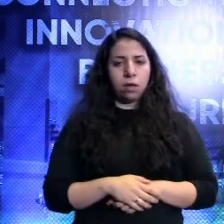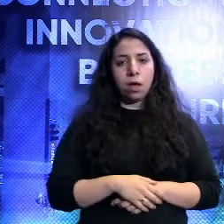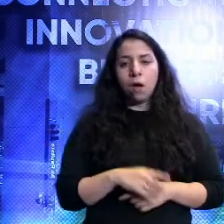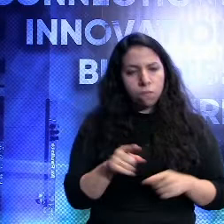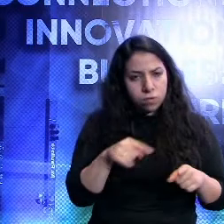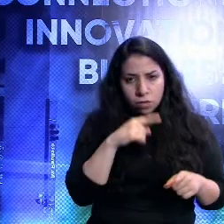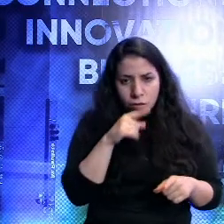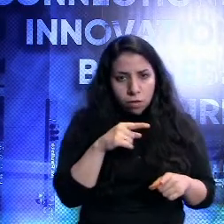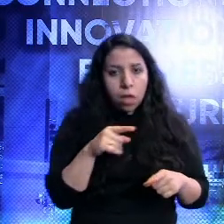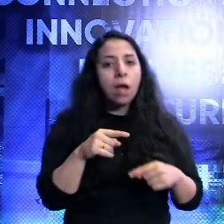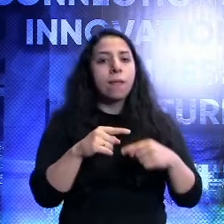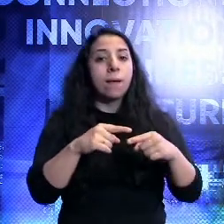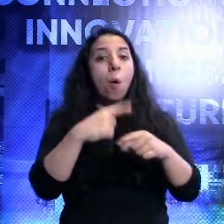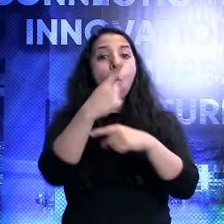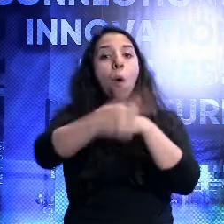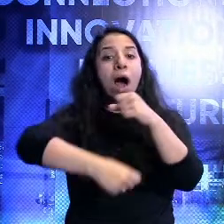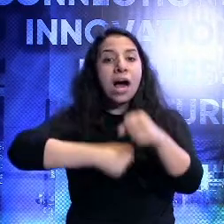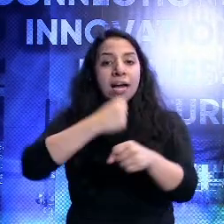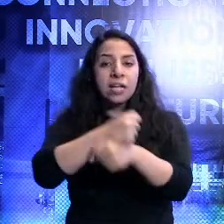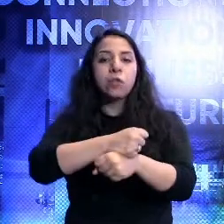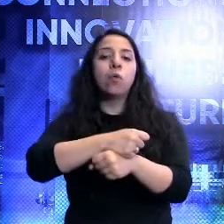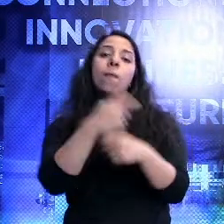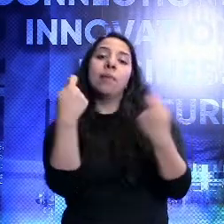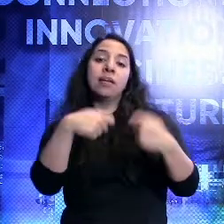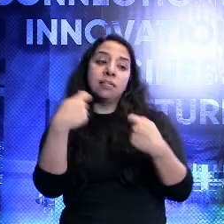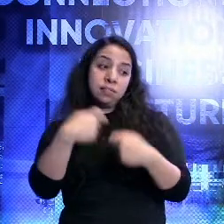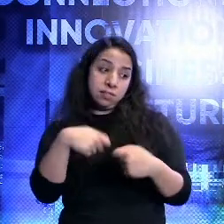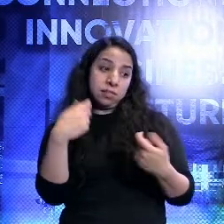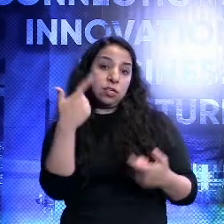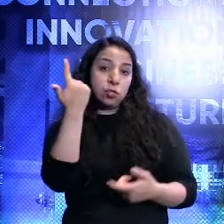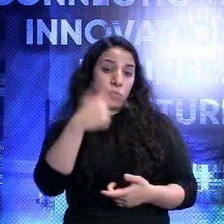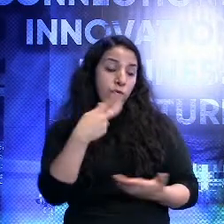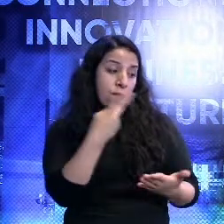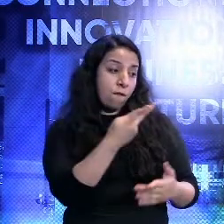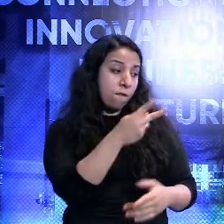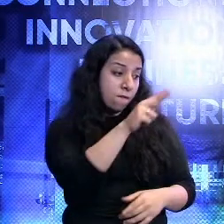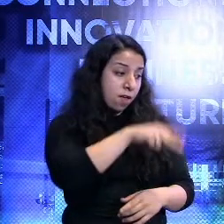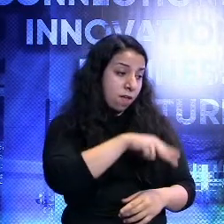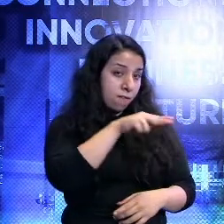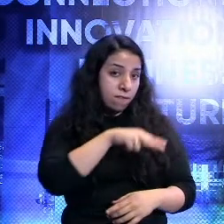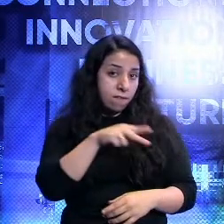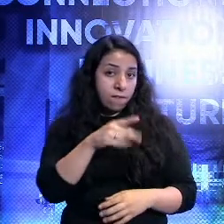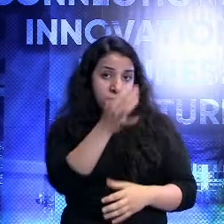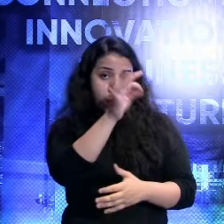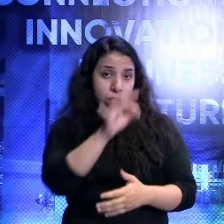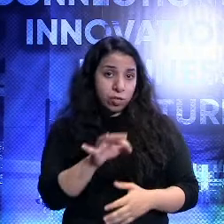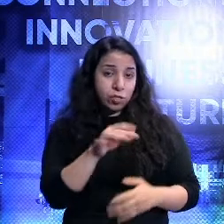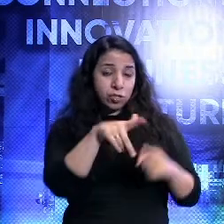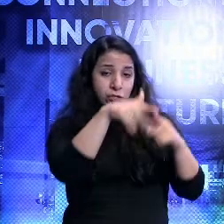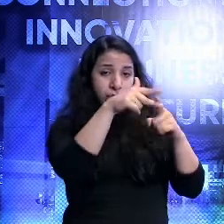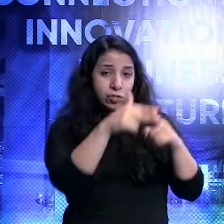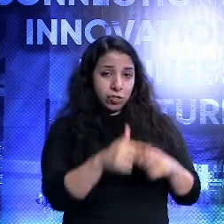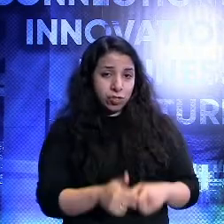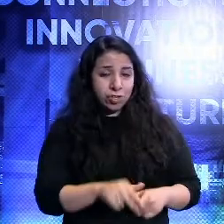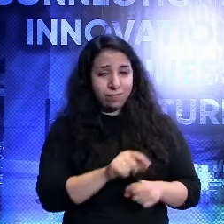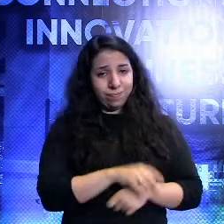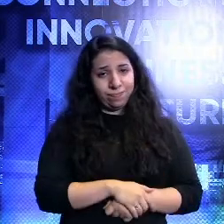frente a gente vai falar sobre validação de personas também, que é um passo importante que tem que ser feito com regularidade.